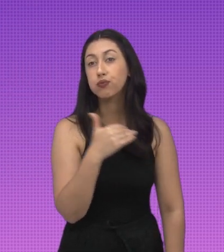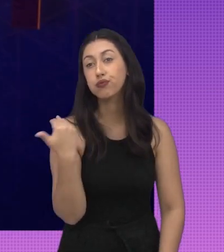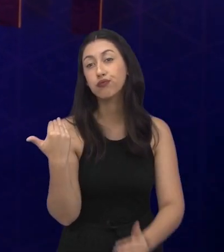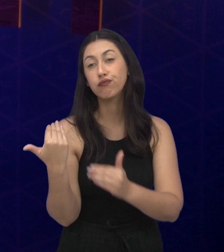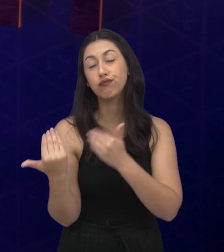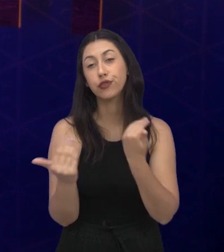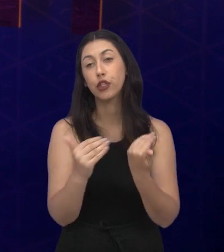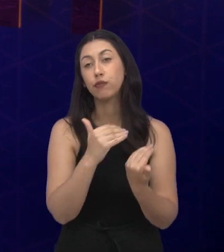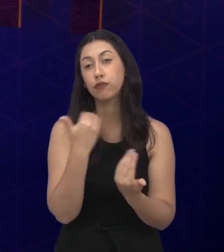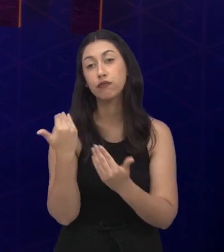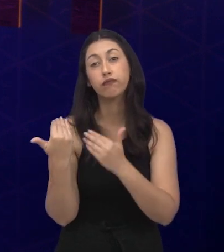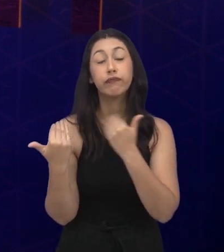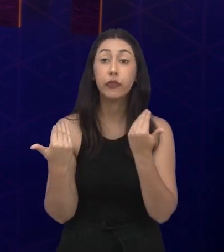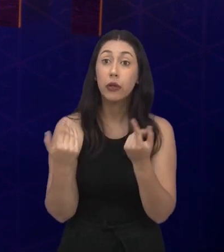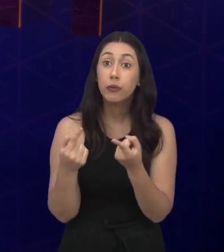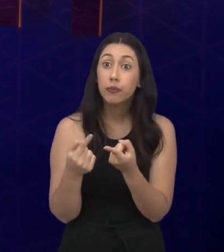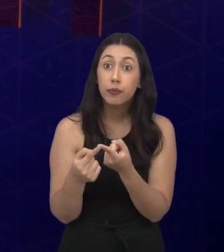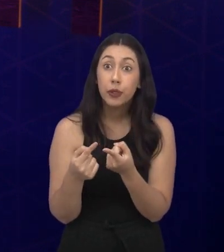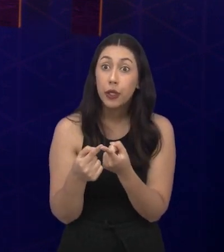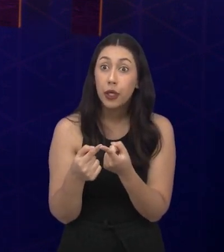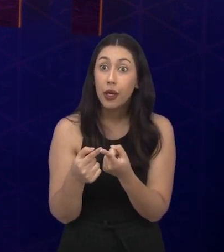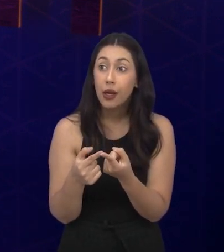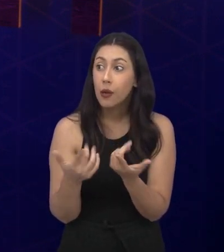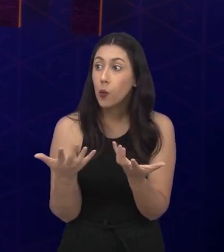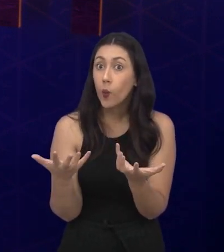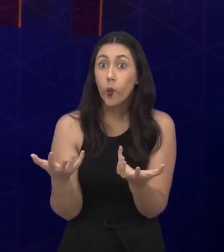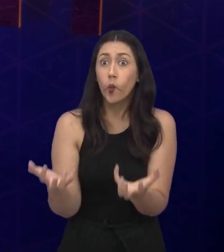encontrados mortos, né? Morreram por